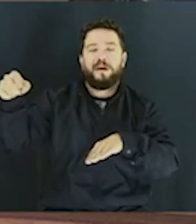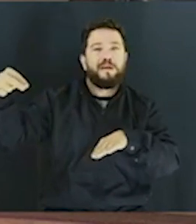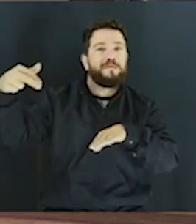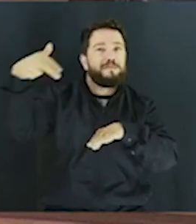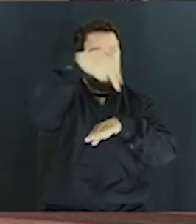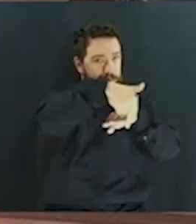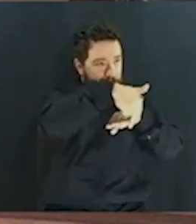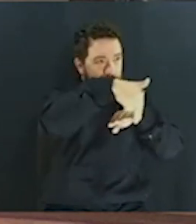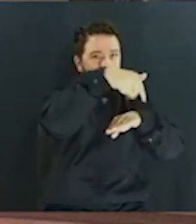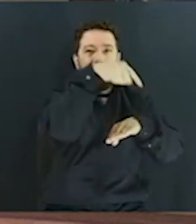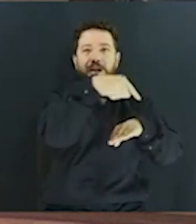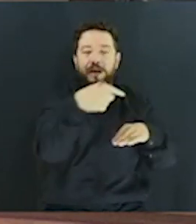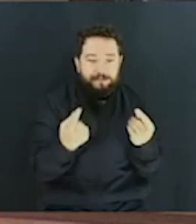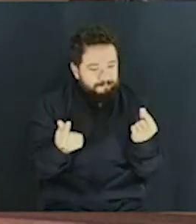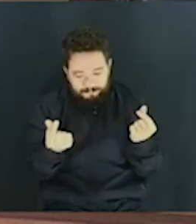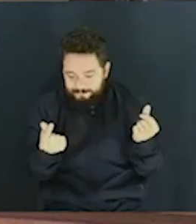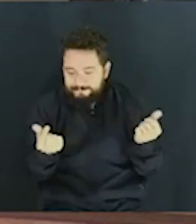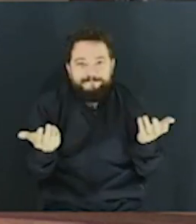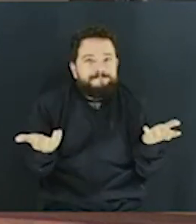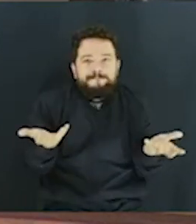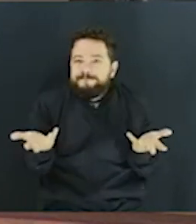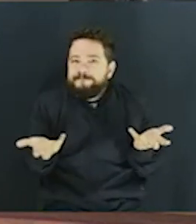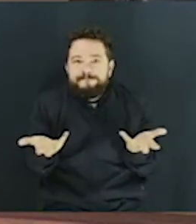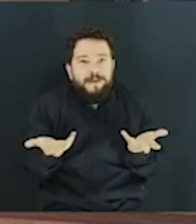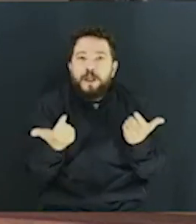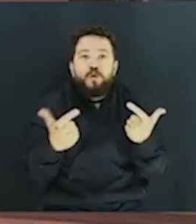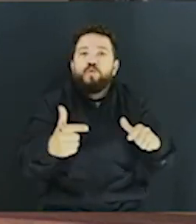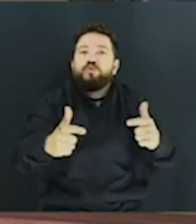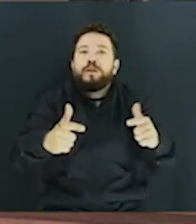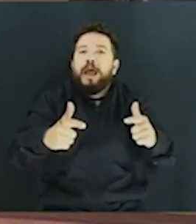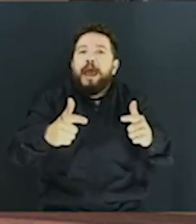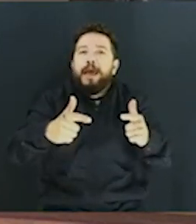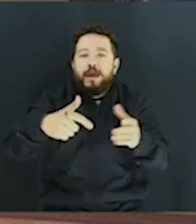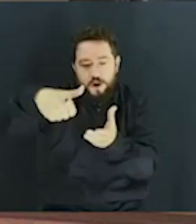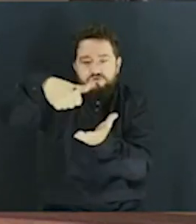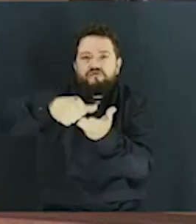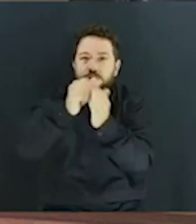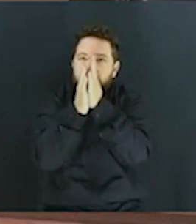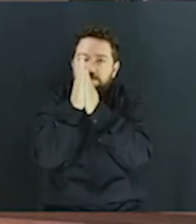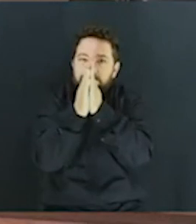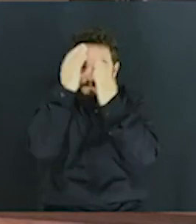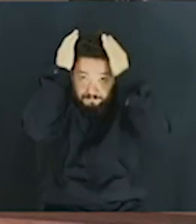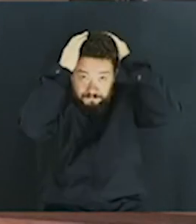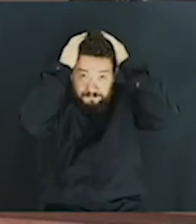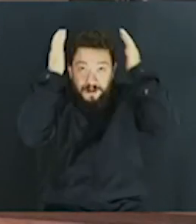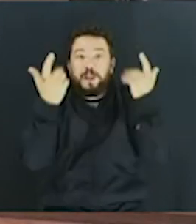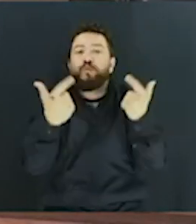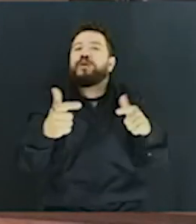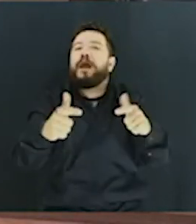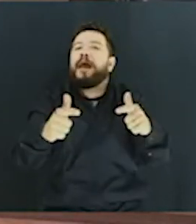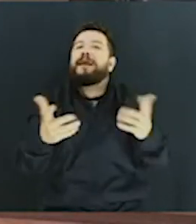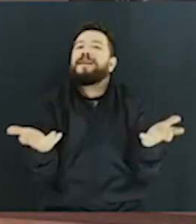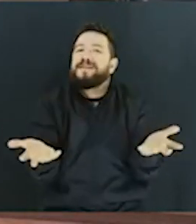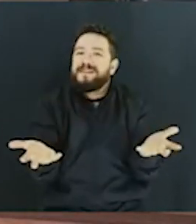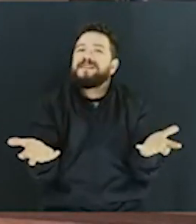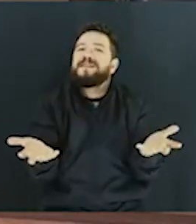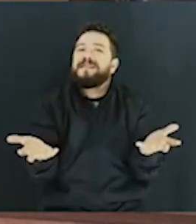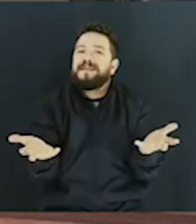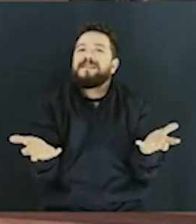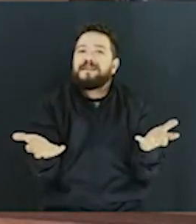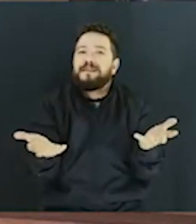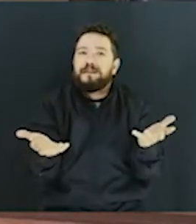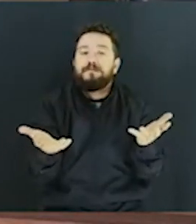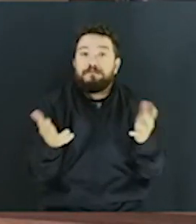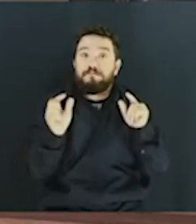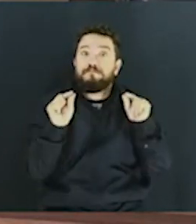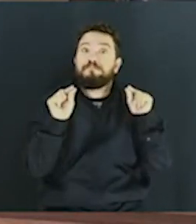recurso nenhum, e não tem sequer um shampoo ou um sabonete para tomar banho. Então, foi algo que aconteceu no meio do evento,